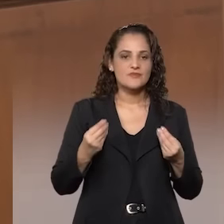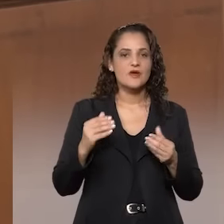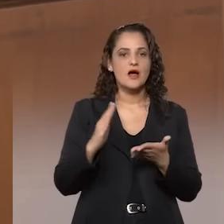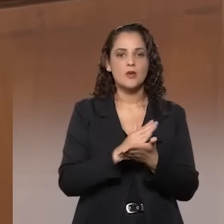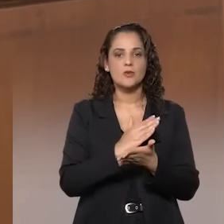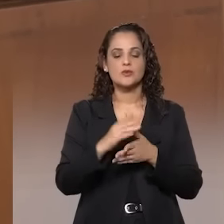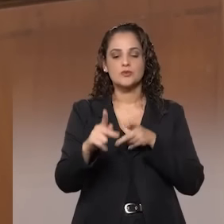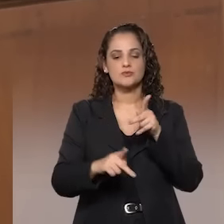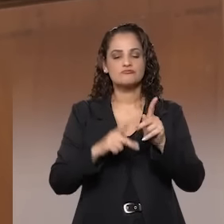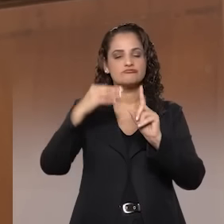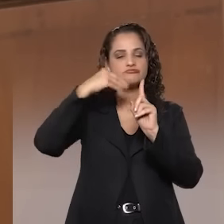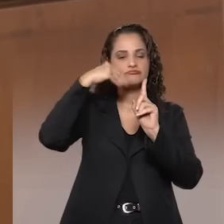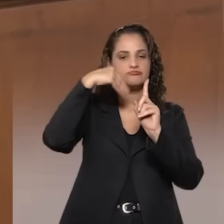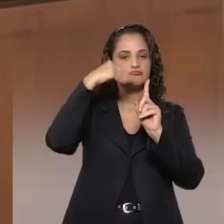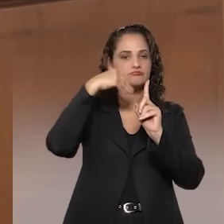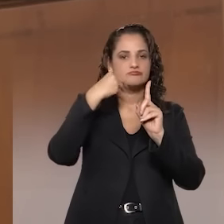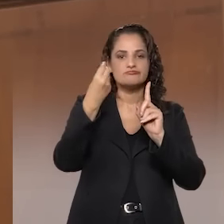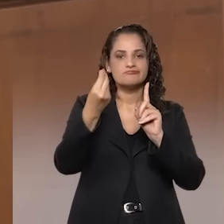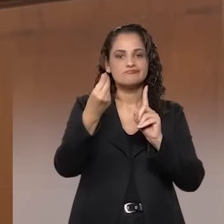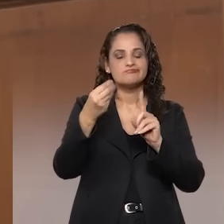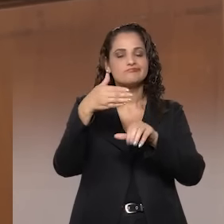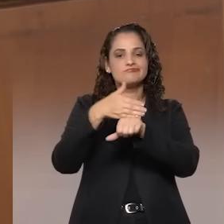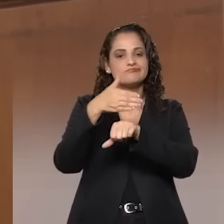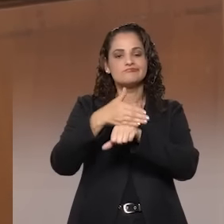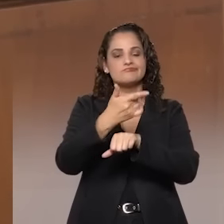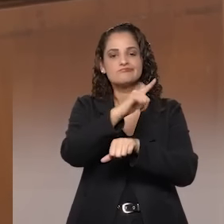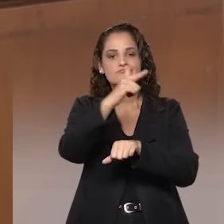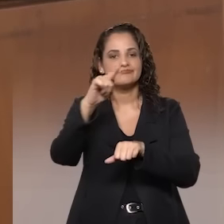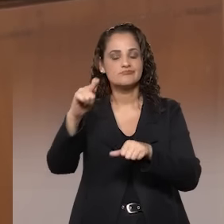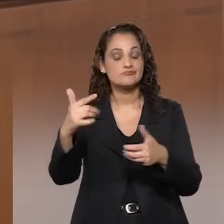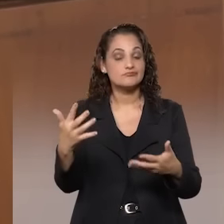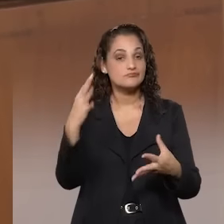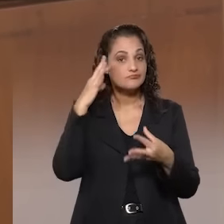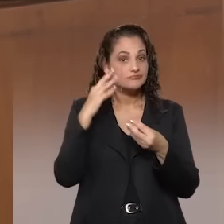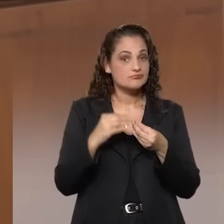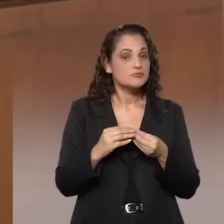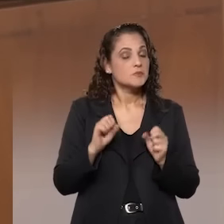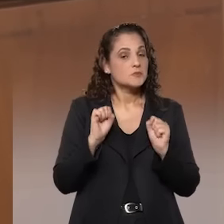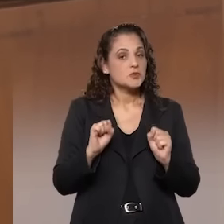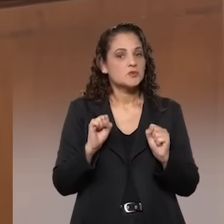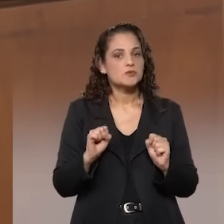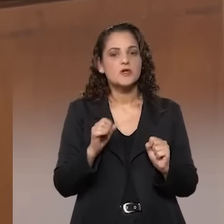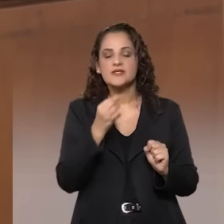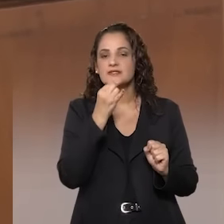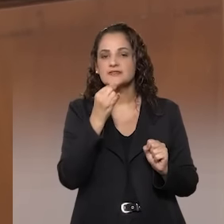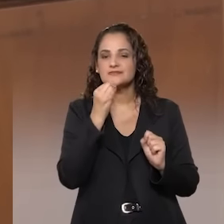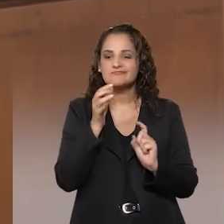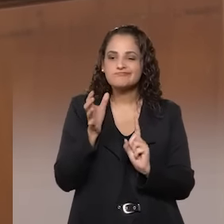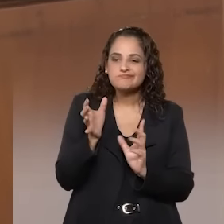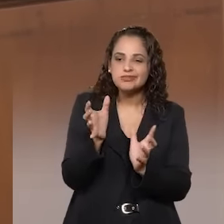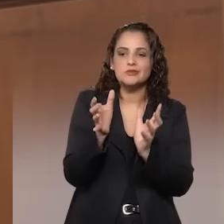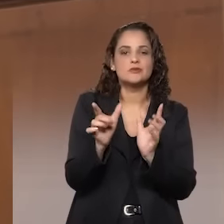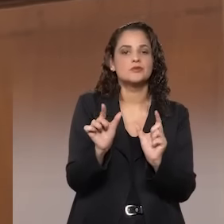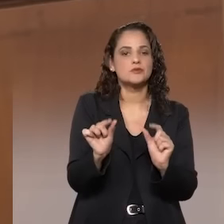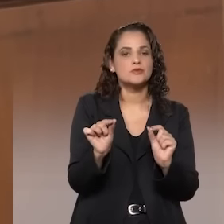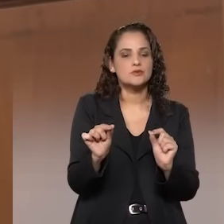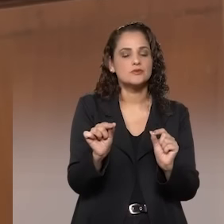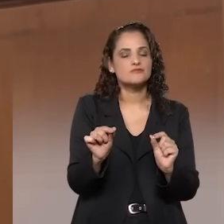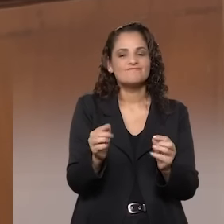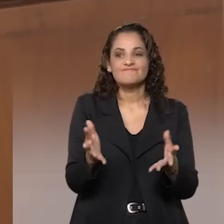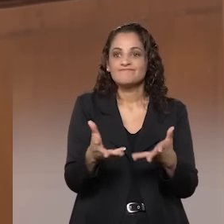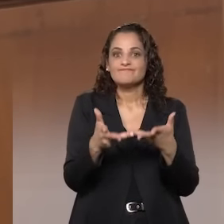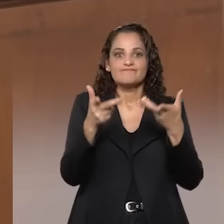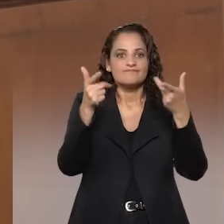alguns públicos vulnerabilizados não tem acesso então pode ser aí um impulsionador eh